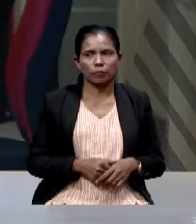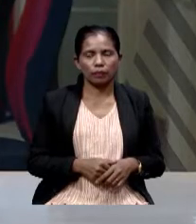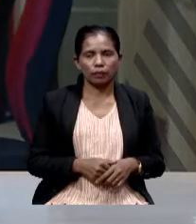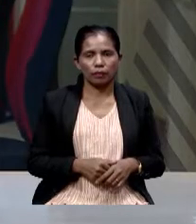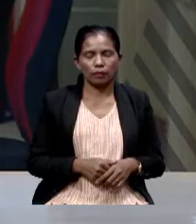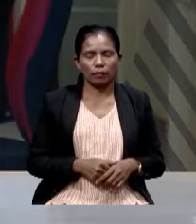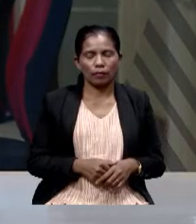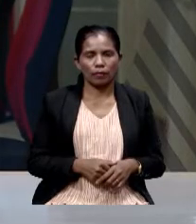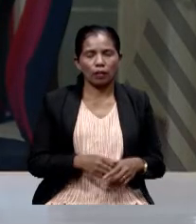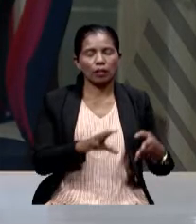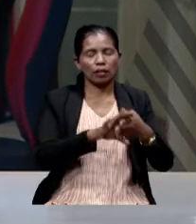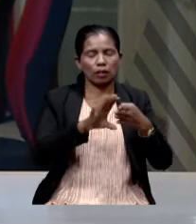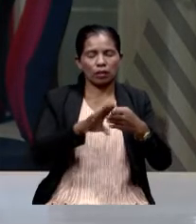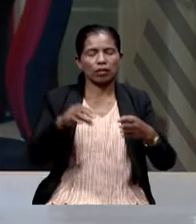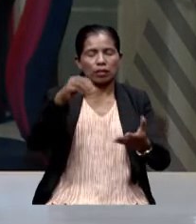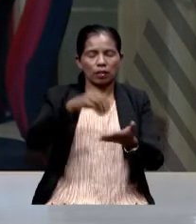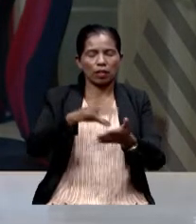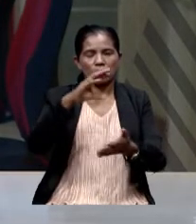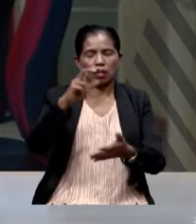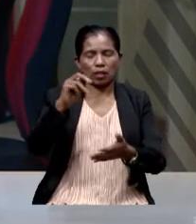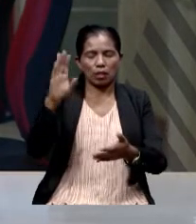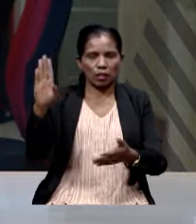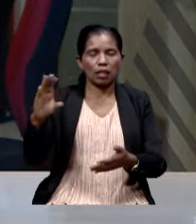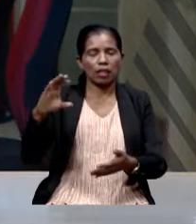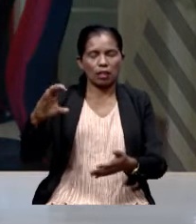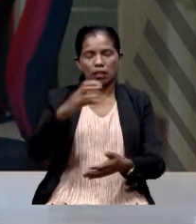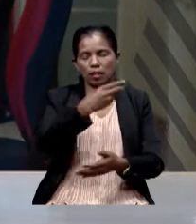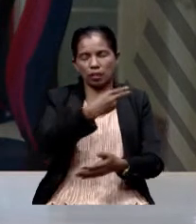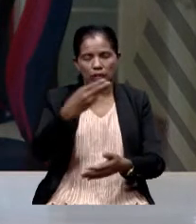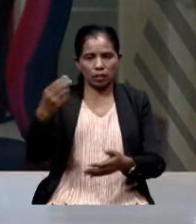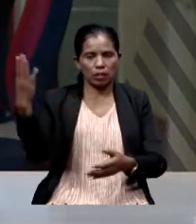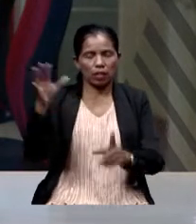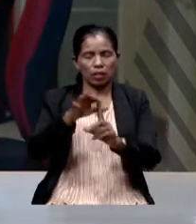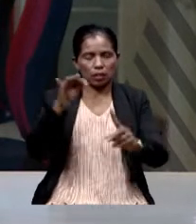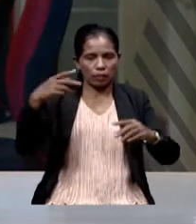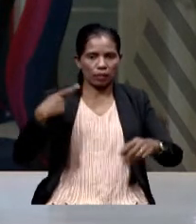Órgão eleitoral se estabelece centro de votação e a Indonésia e a eleição parlamentar.